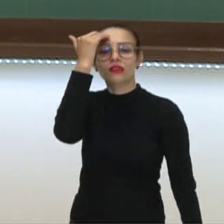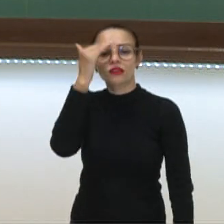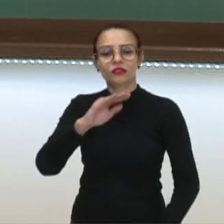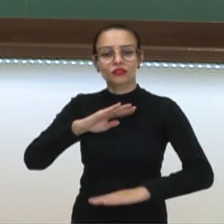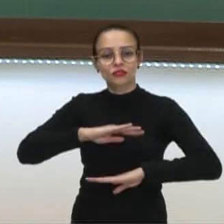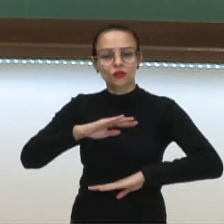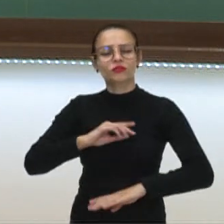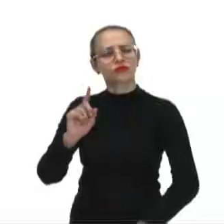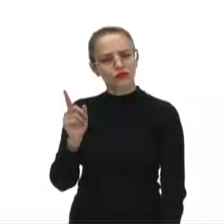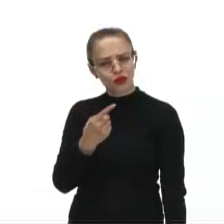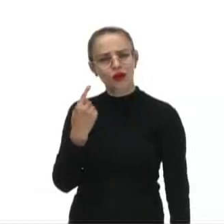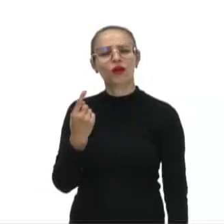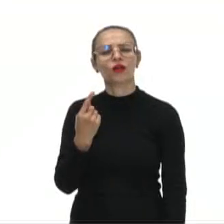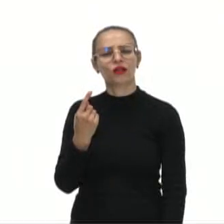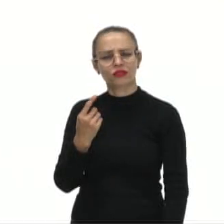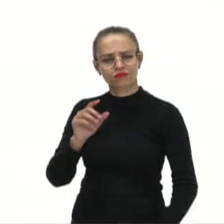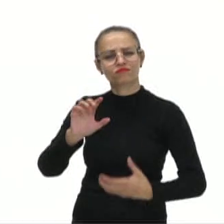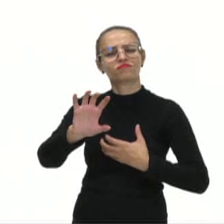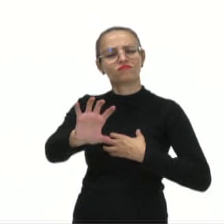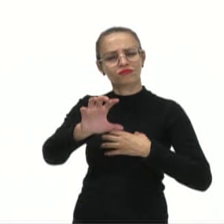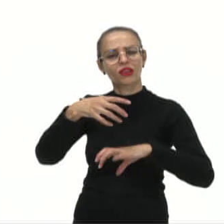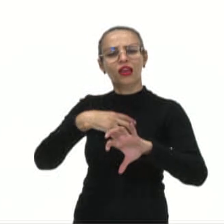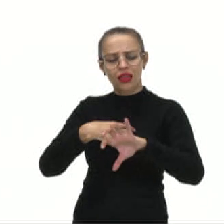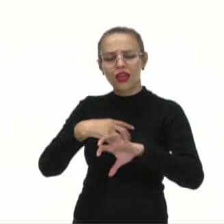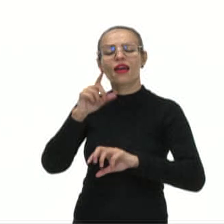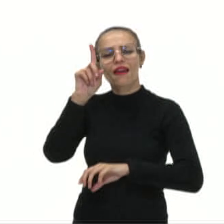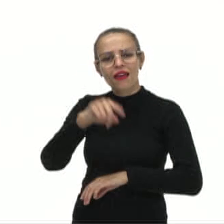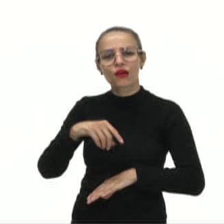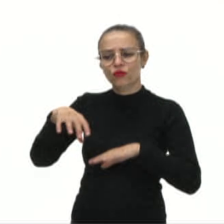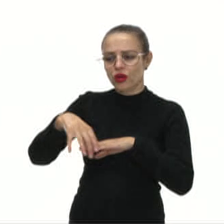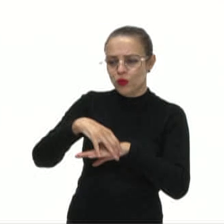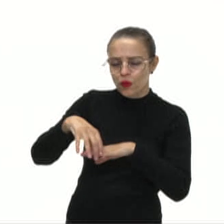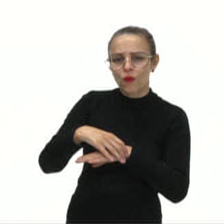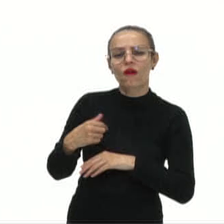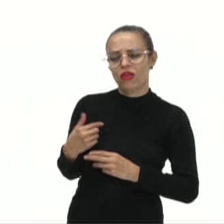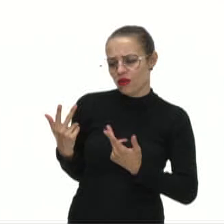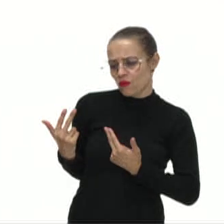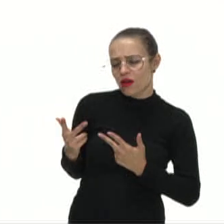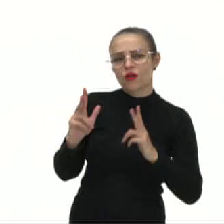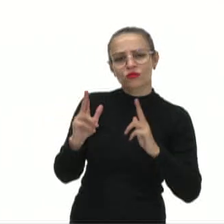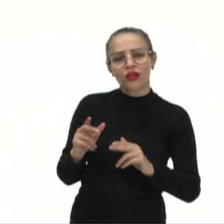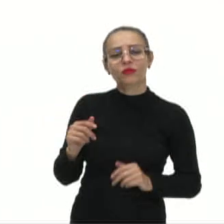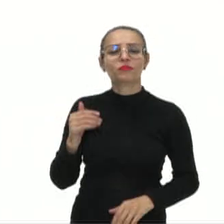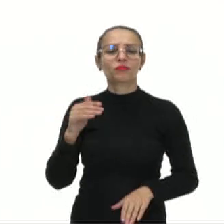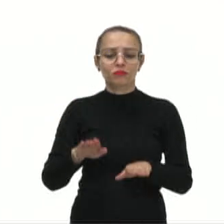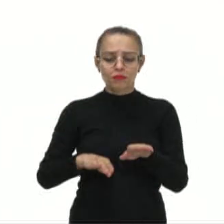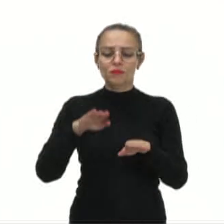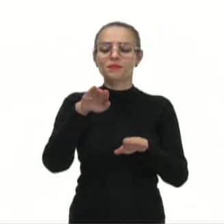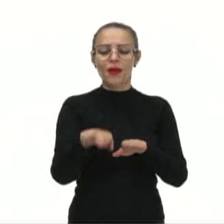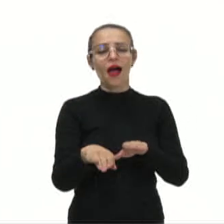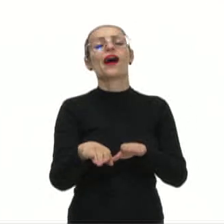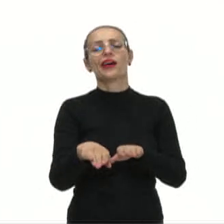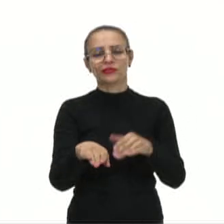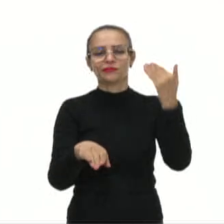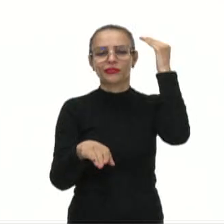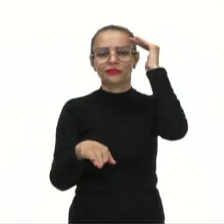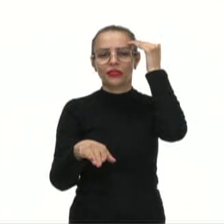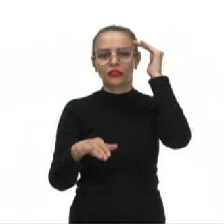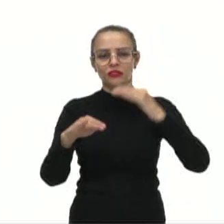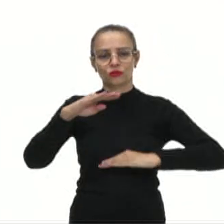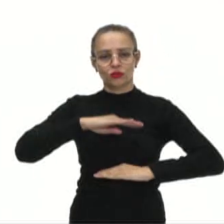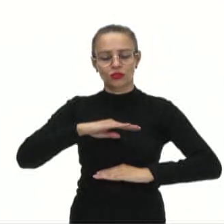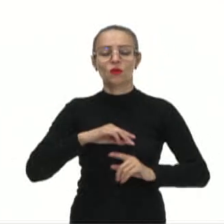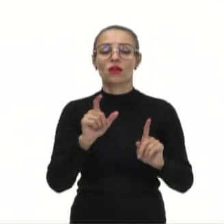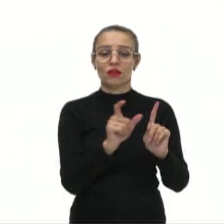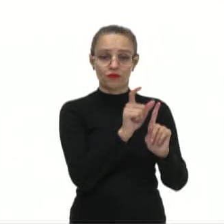Vamos calçar os sapatos dos refugiados e dar o primeiro passo para entender essa situação. Então, além da linguagem